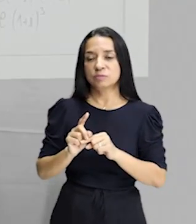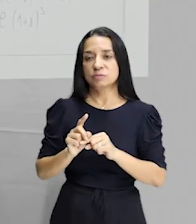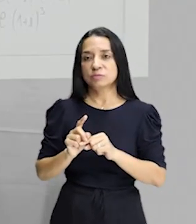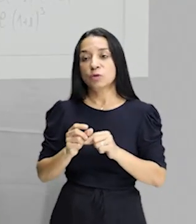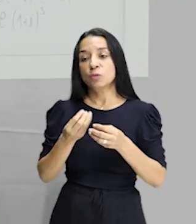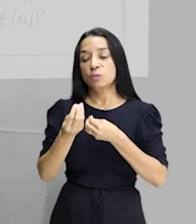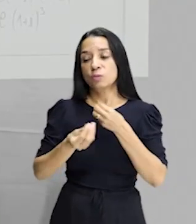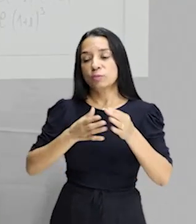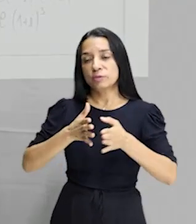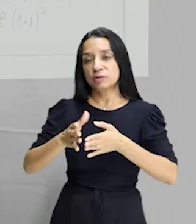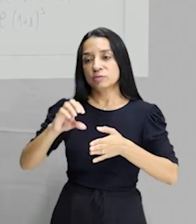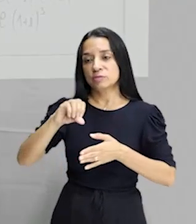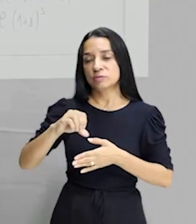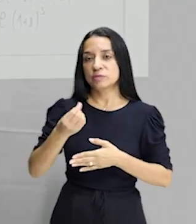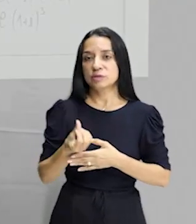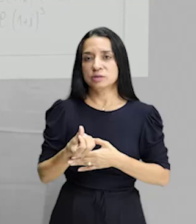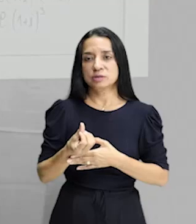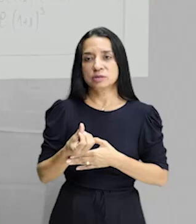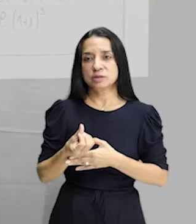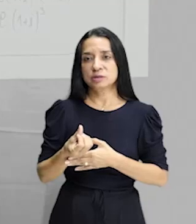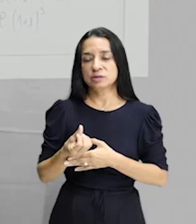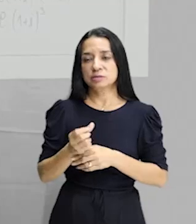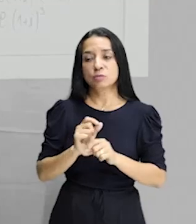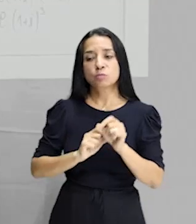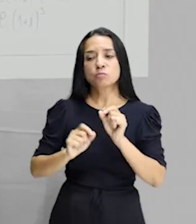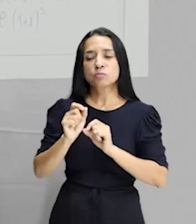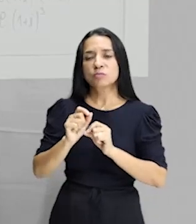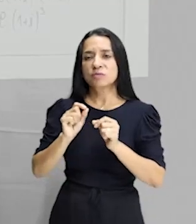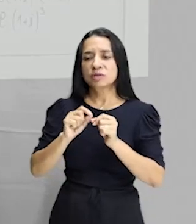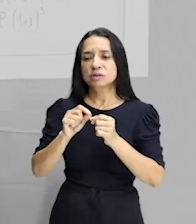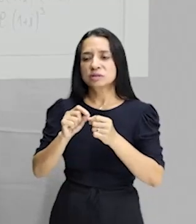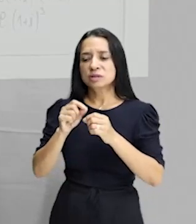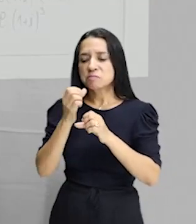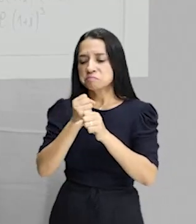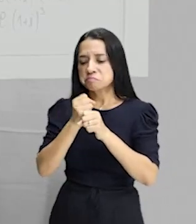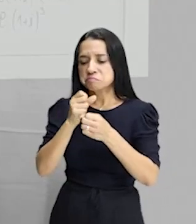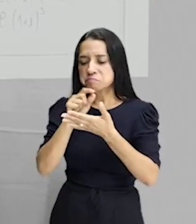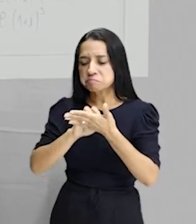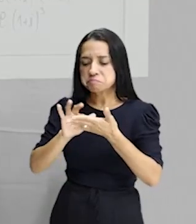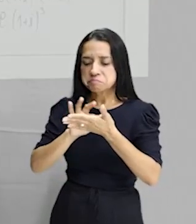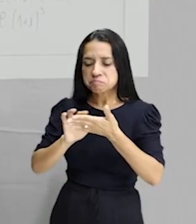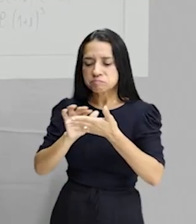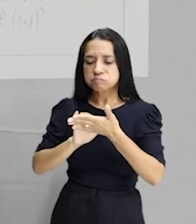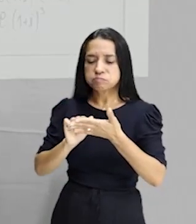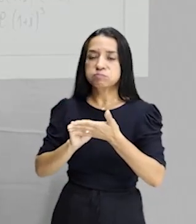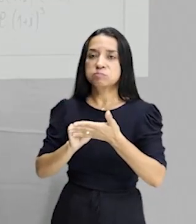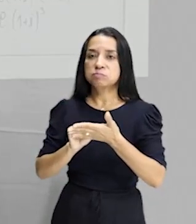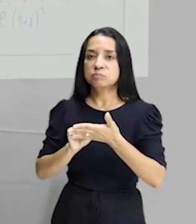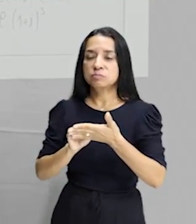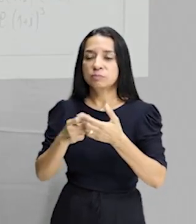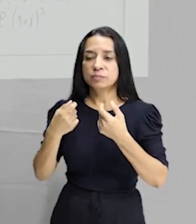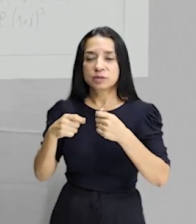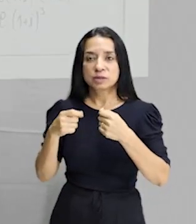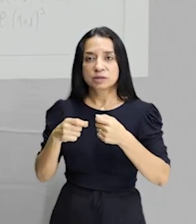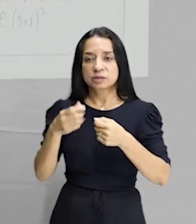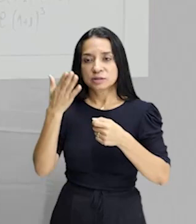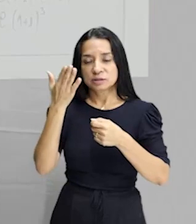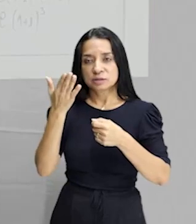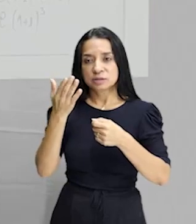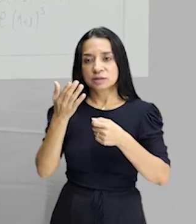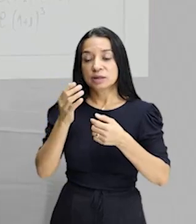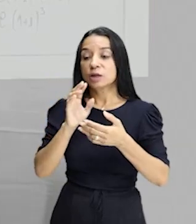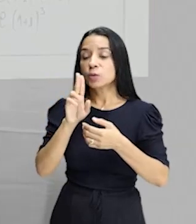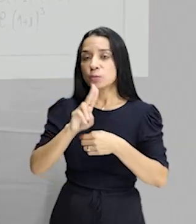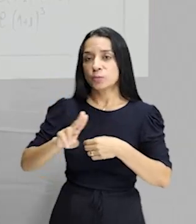de 96 é impossível você fazer essa conta na mão a maioria dos problemas de juro composto você tem que fazer o uso da